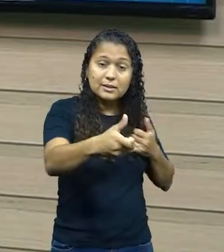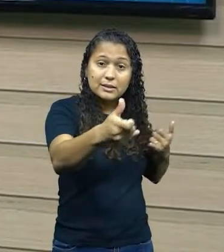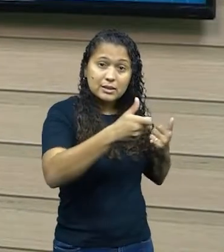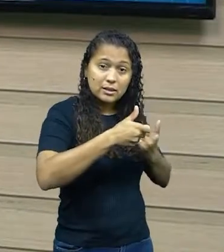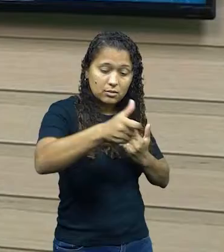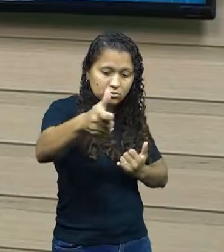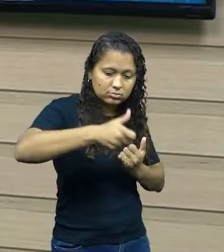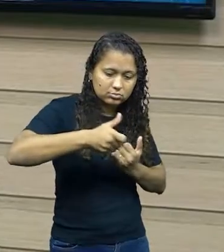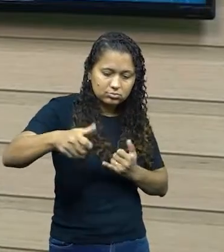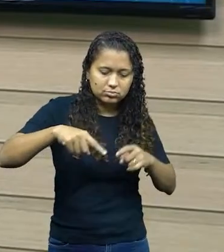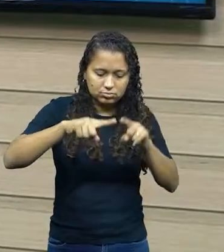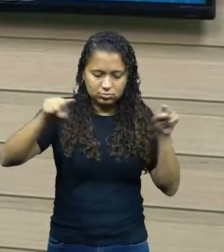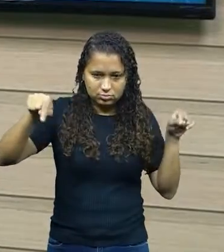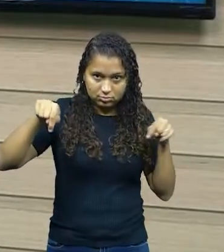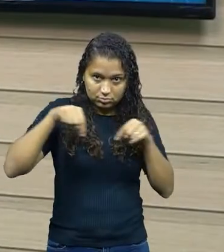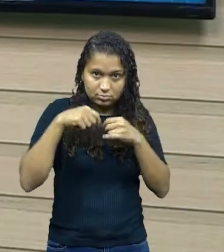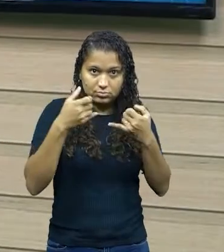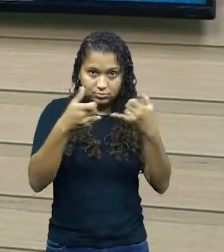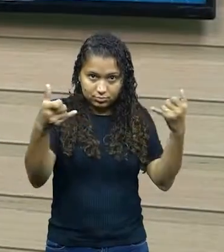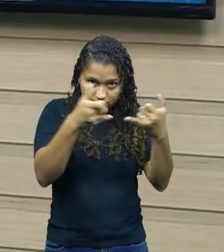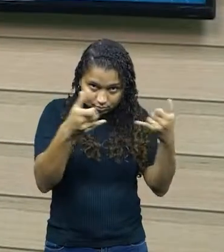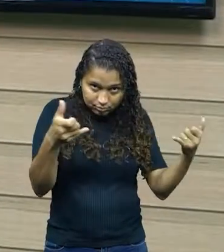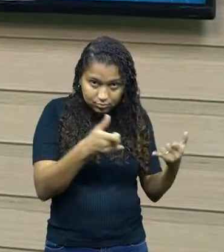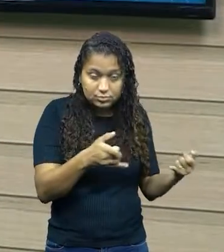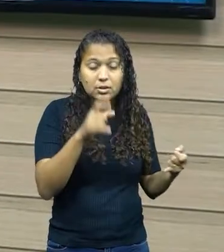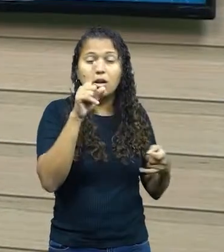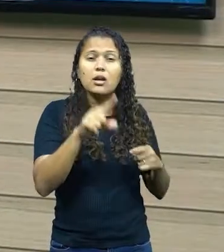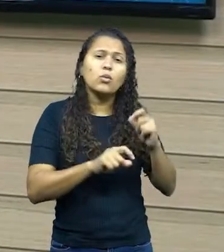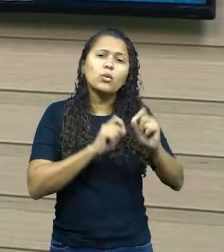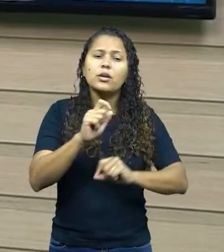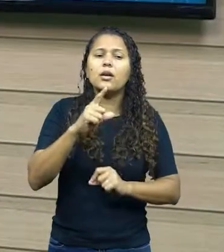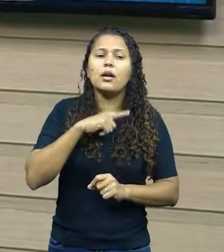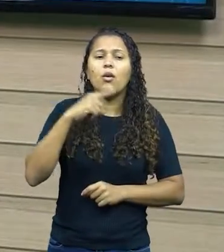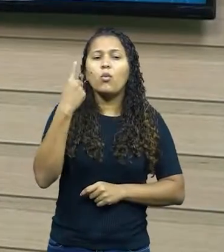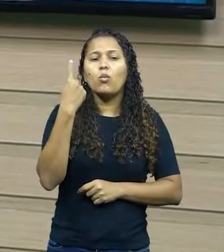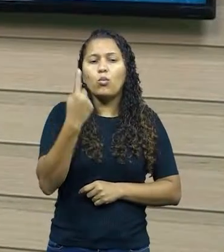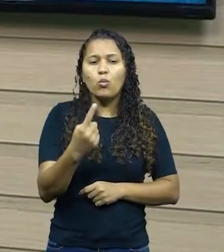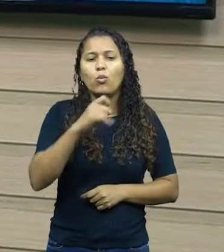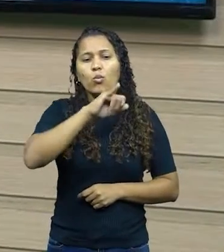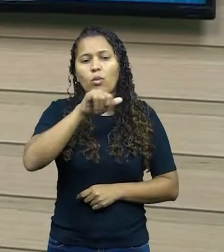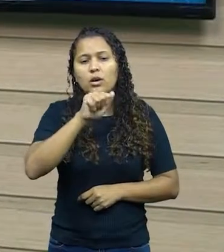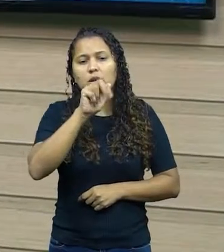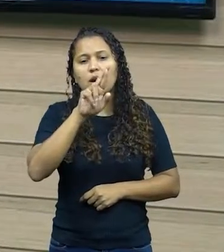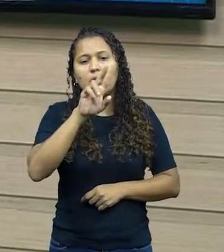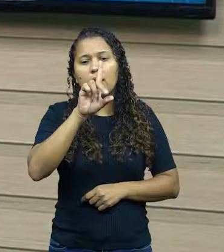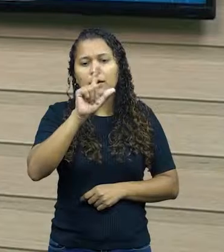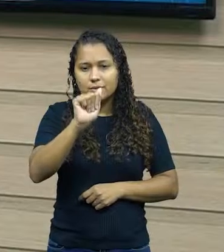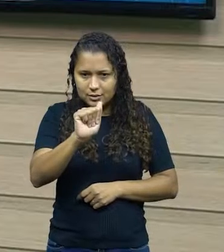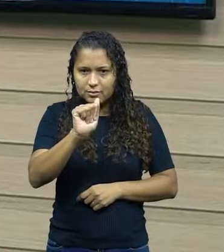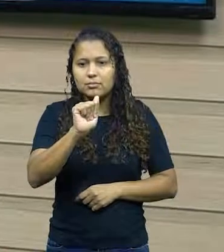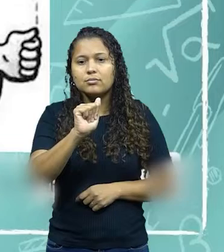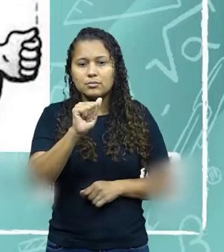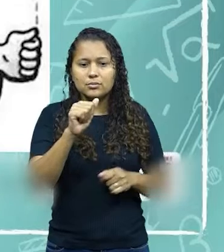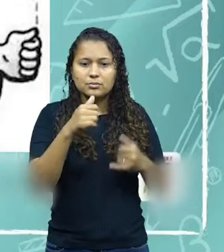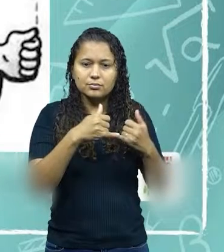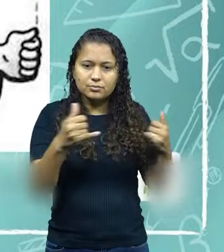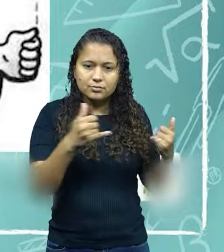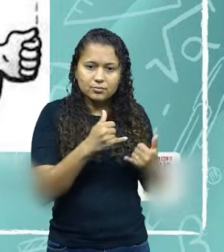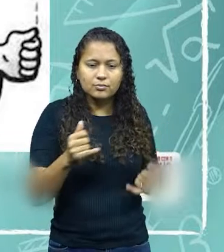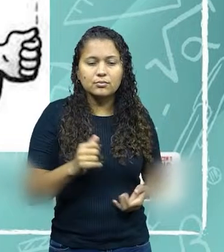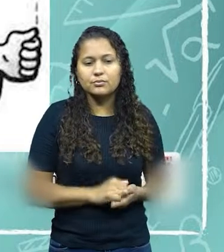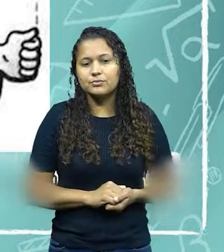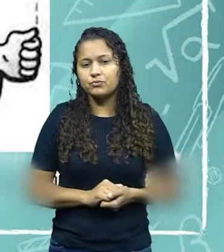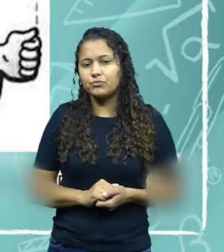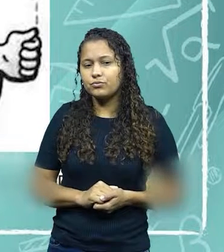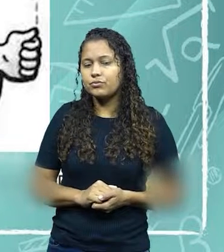né? Naquele quadrado. Aquelas linhas, elas equivalem à distância de uma jarda para cada linha.